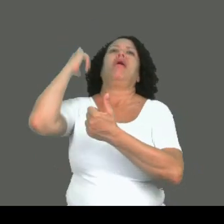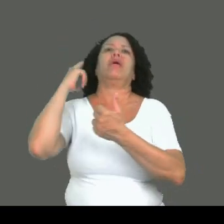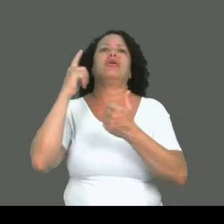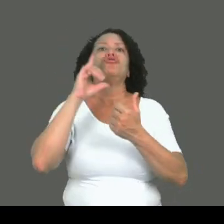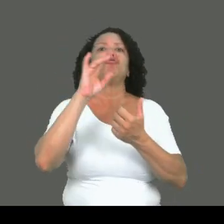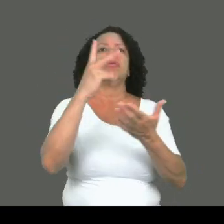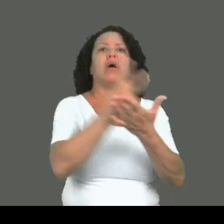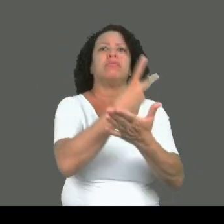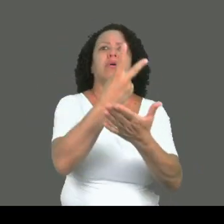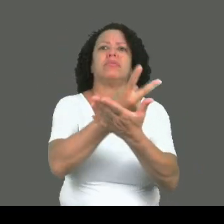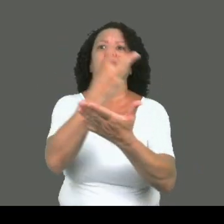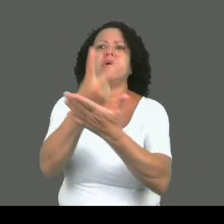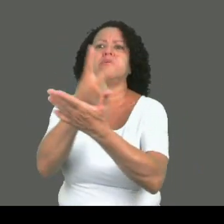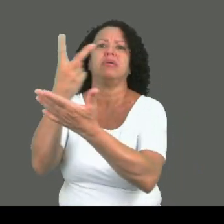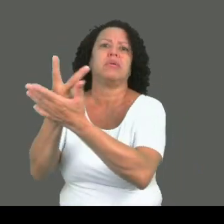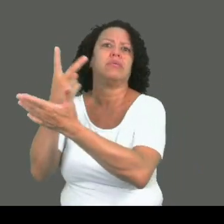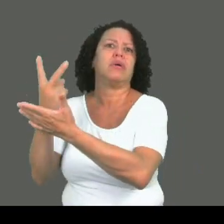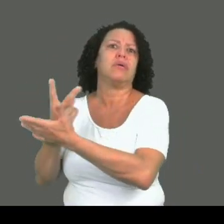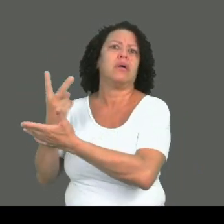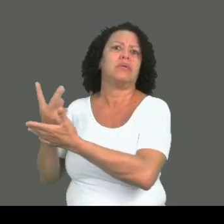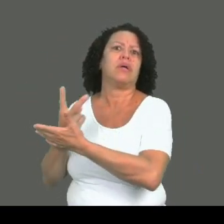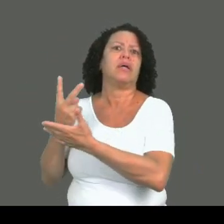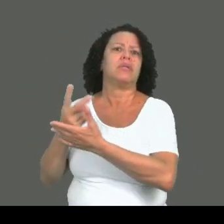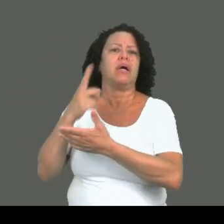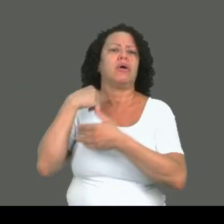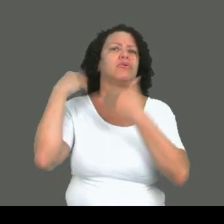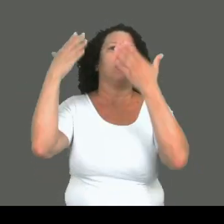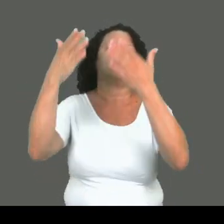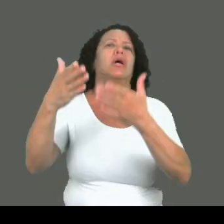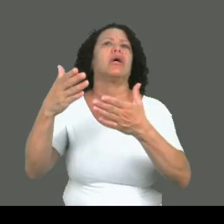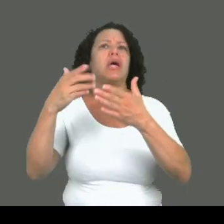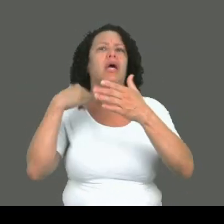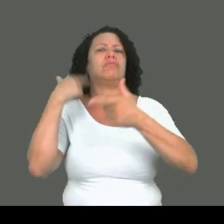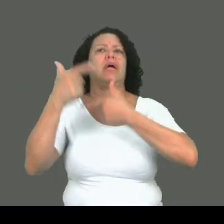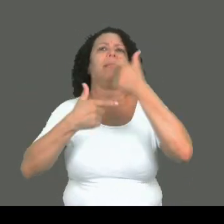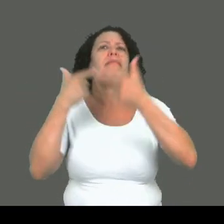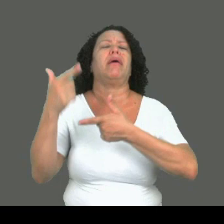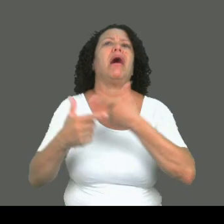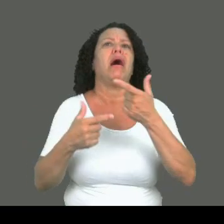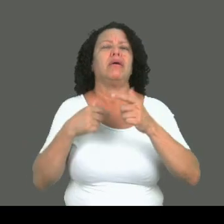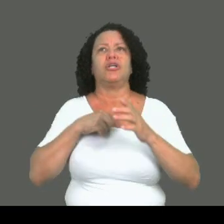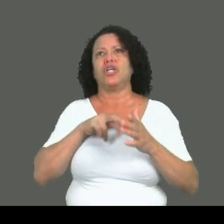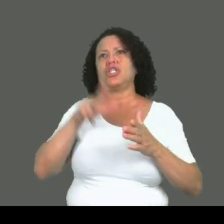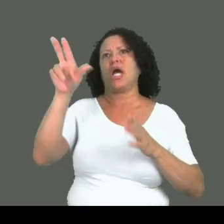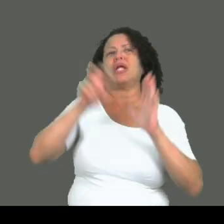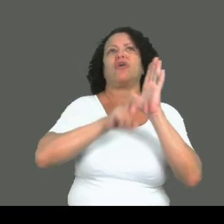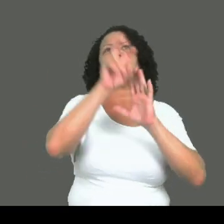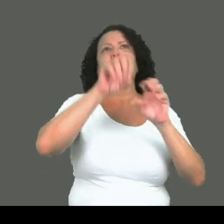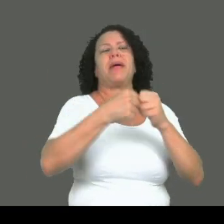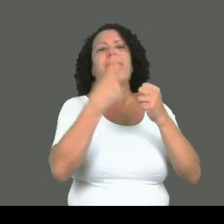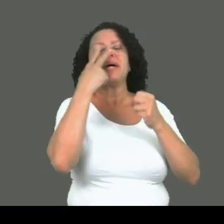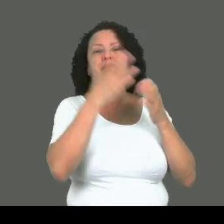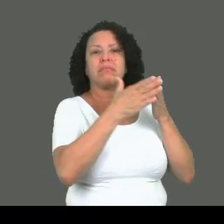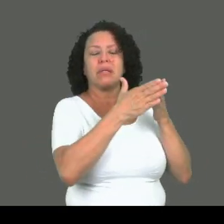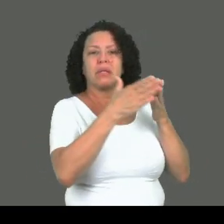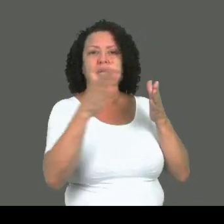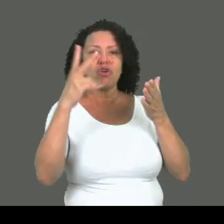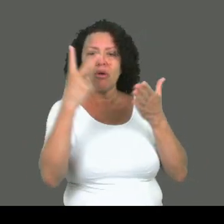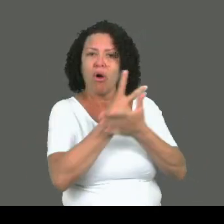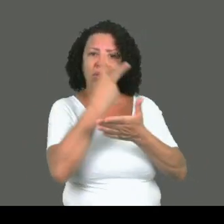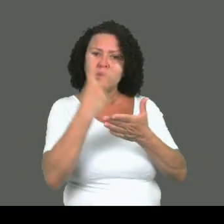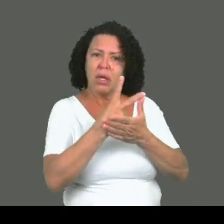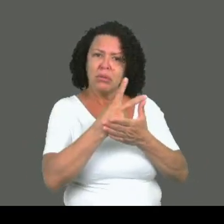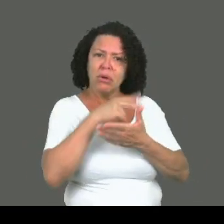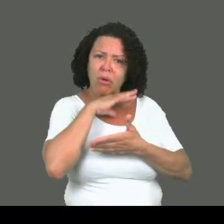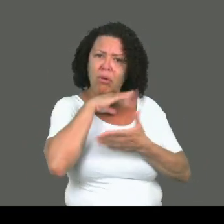aí perdi o primeiro ônibus, depois quando eu cheguei lá, o elevador estava quebrado, tinha que subir de escada, quer dizer, parece que é uma sequência de